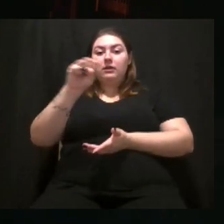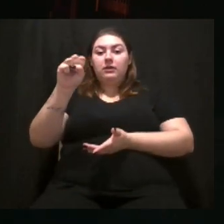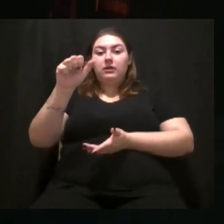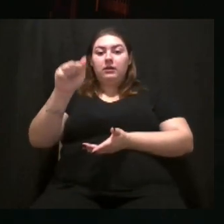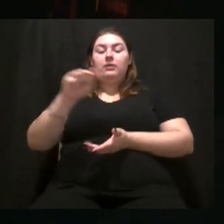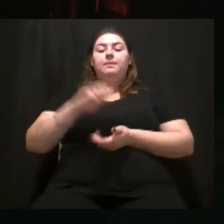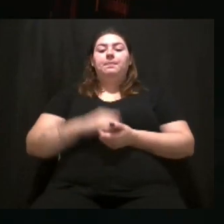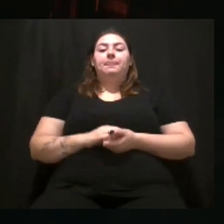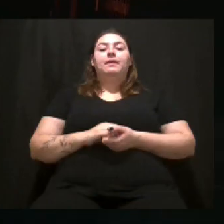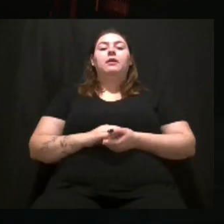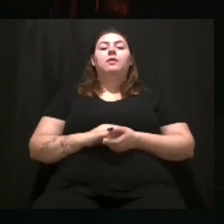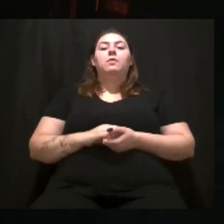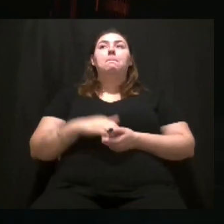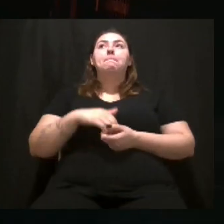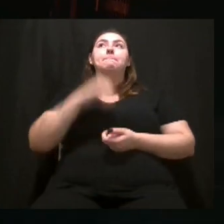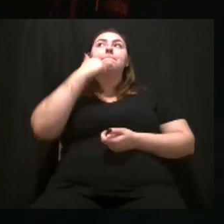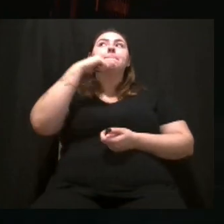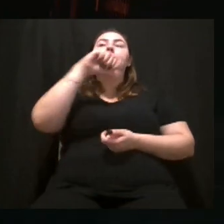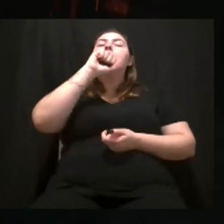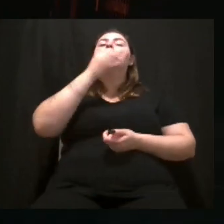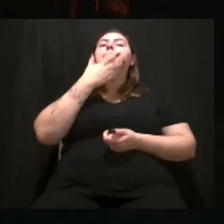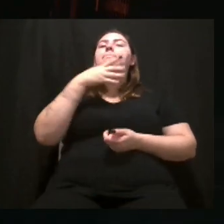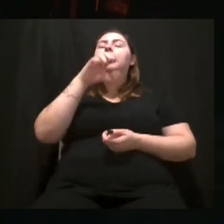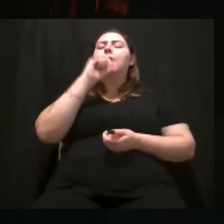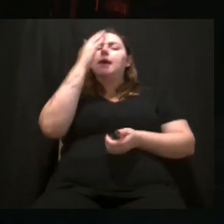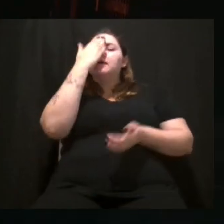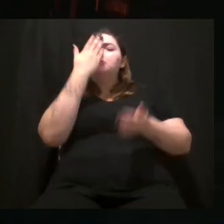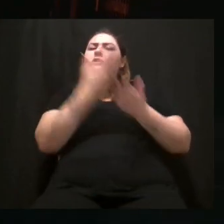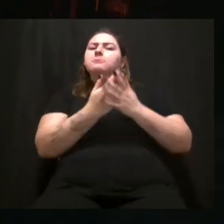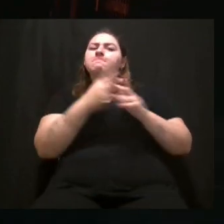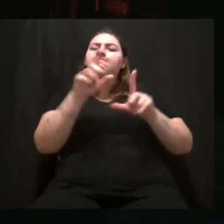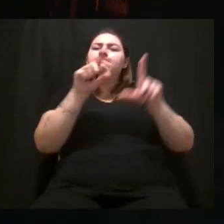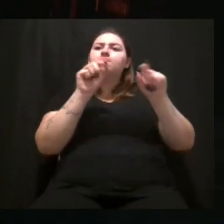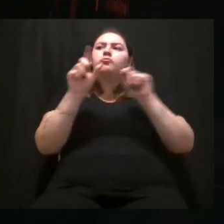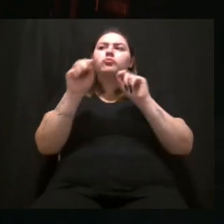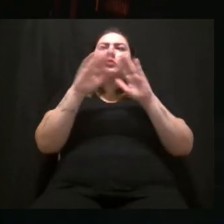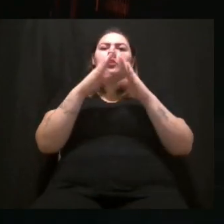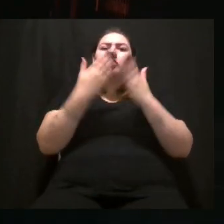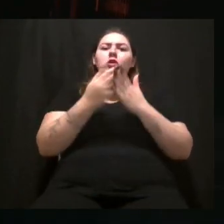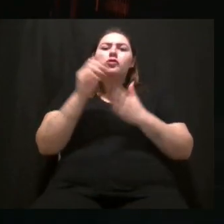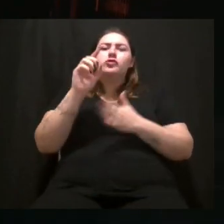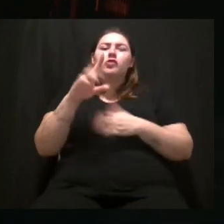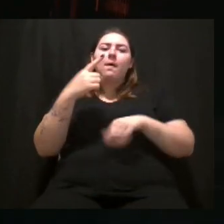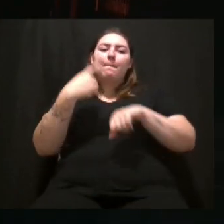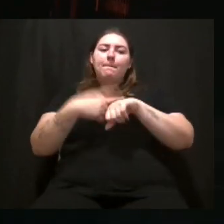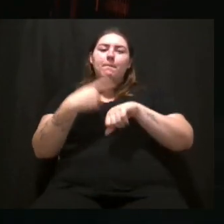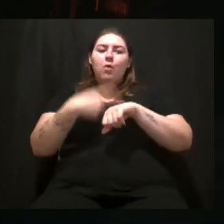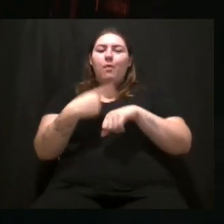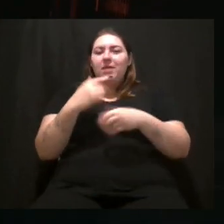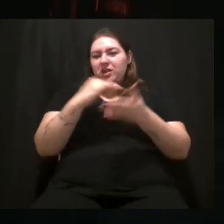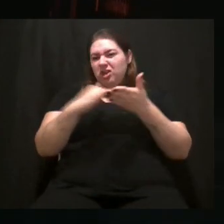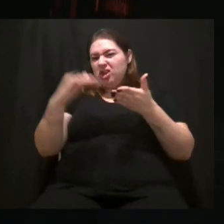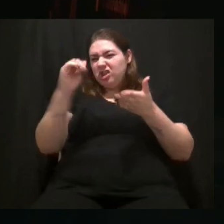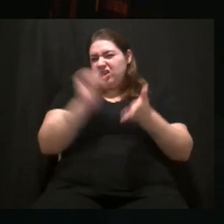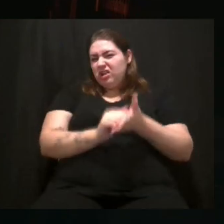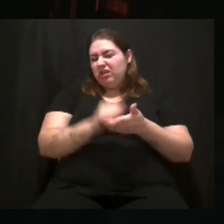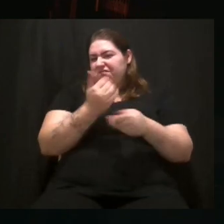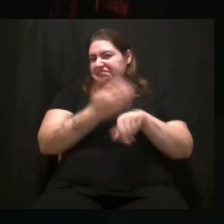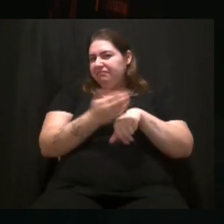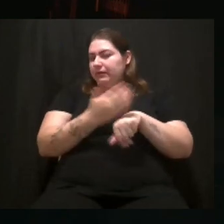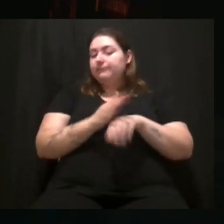a escolha da escola, ela acontece apenas no momento da matrícula, né? Na prática, essa avaliação ela precisa